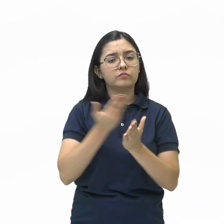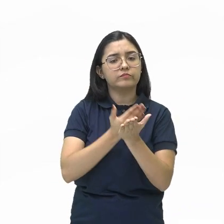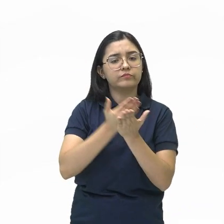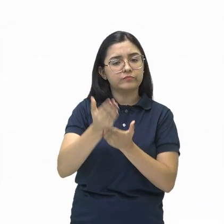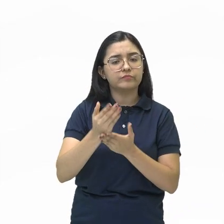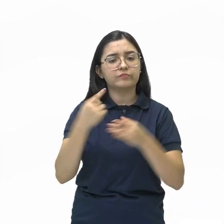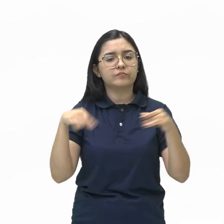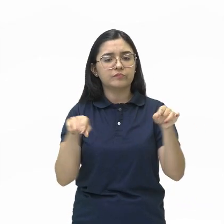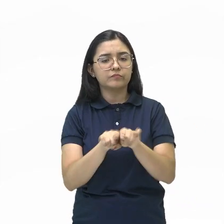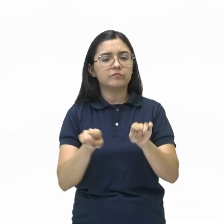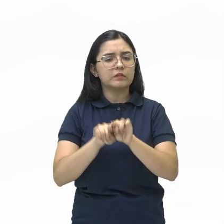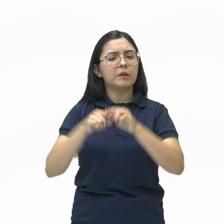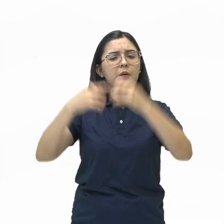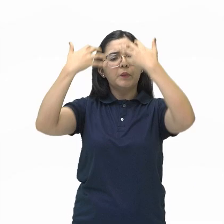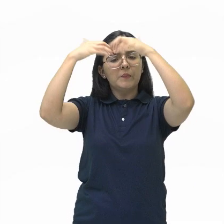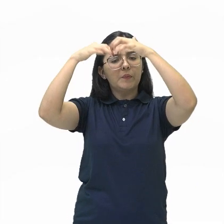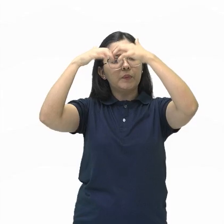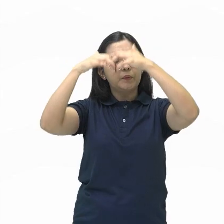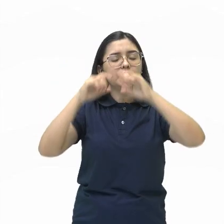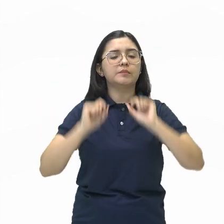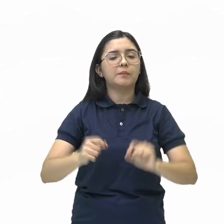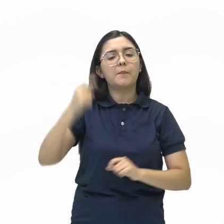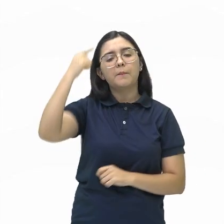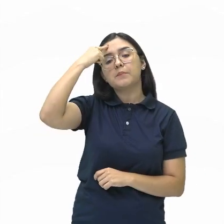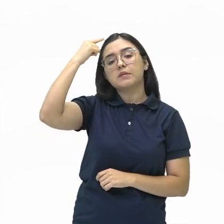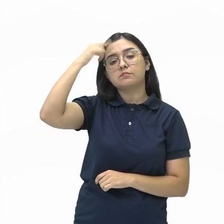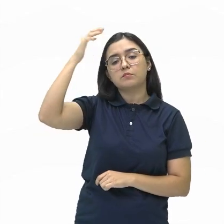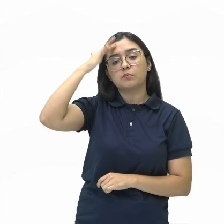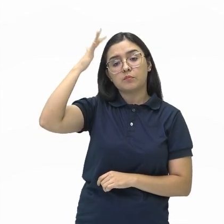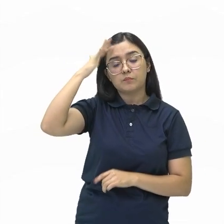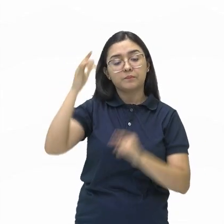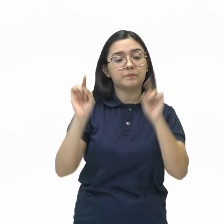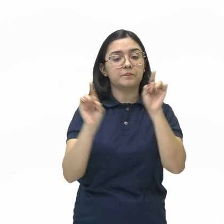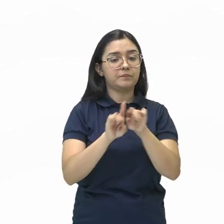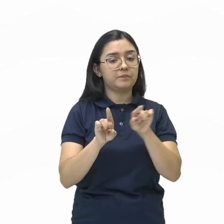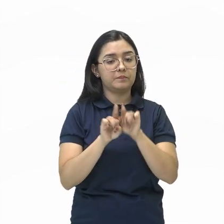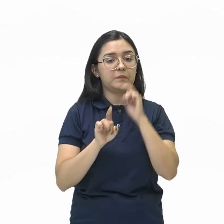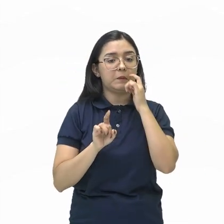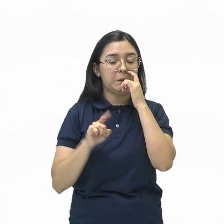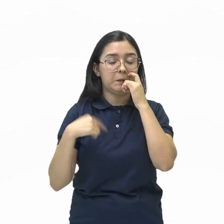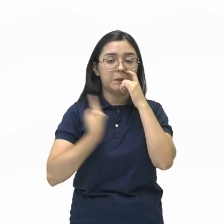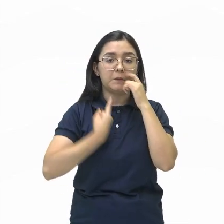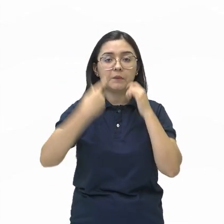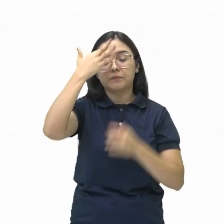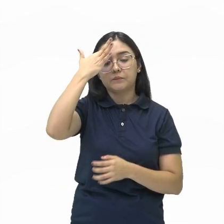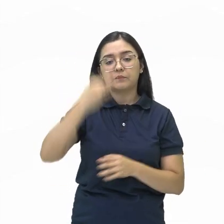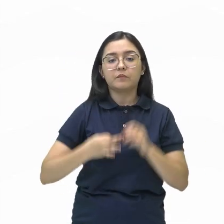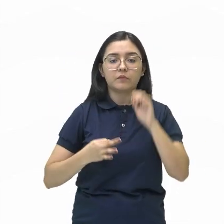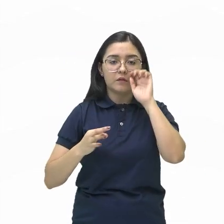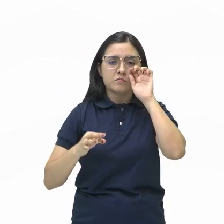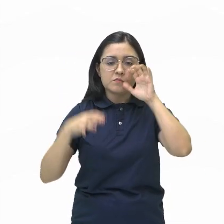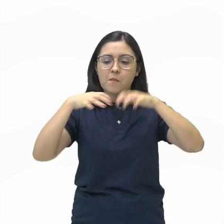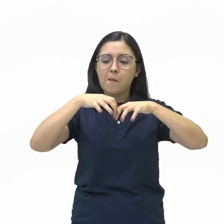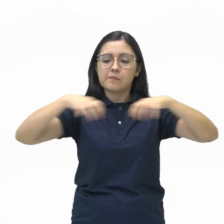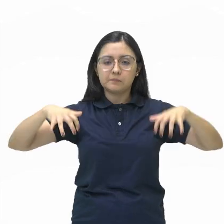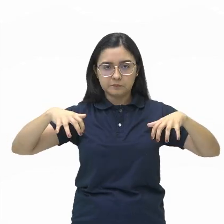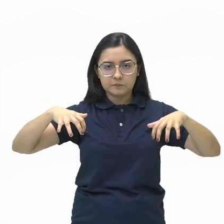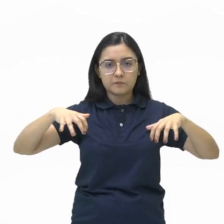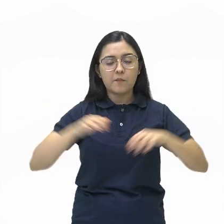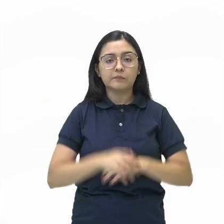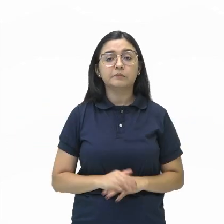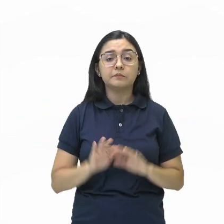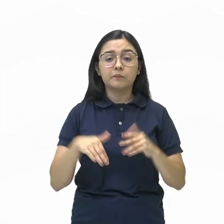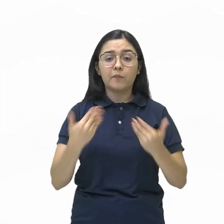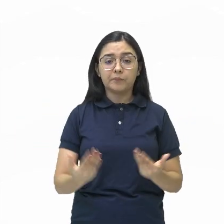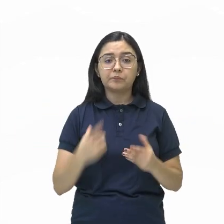a colocar o nosso cérebro aqui, o nosso pensamento, né, entendendo essa divisão aí, ó. Quando nós